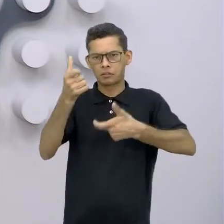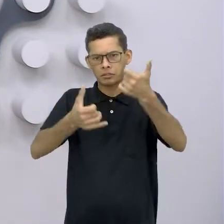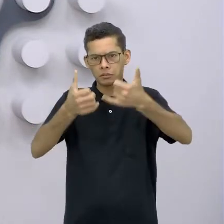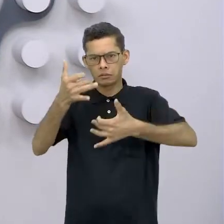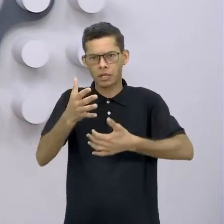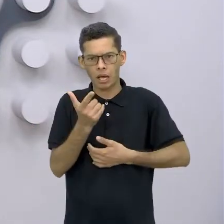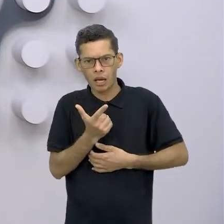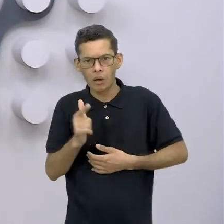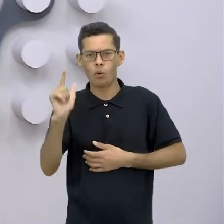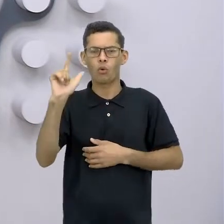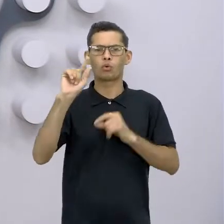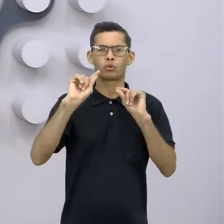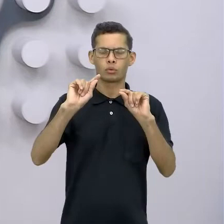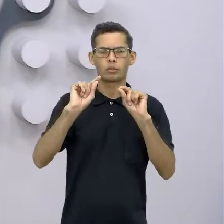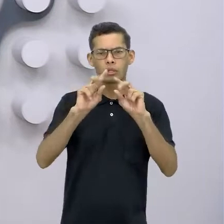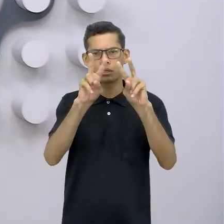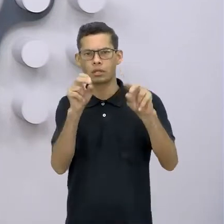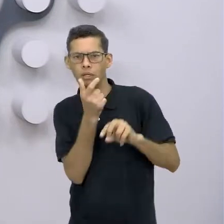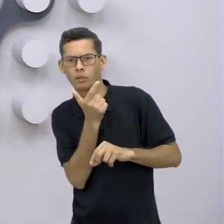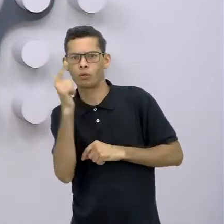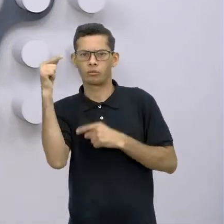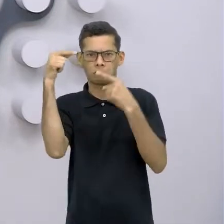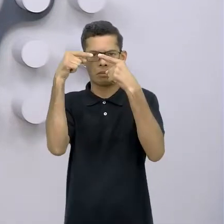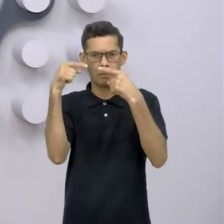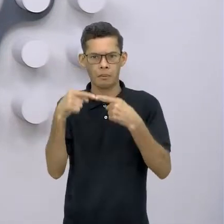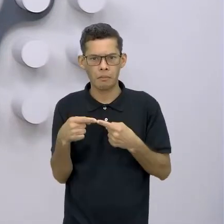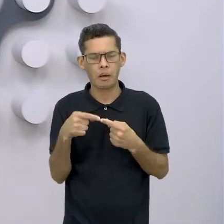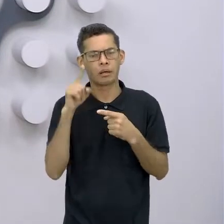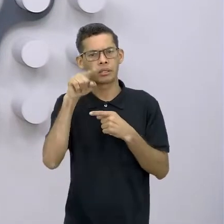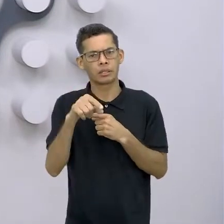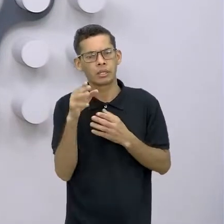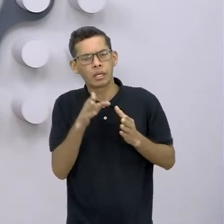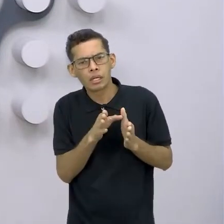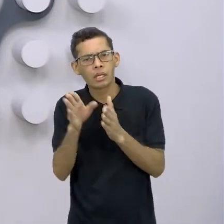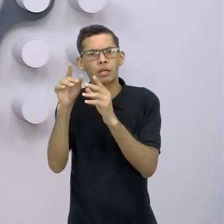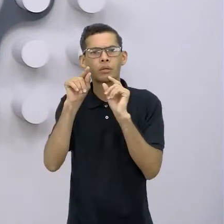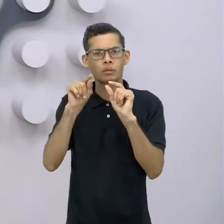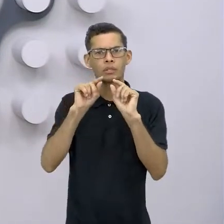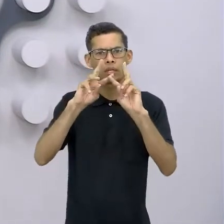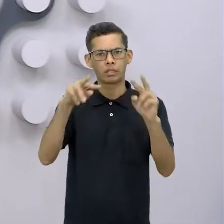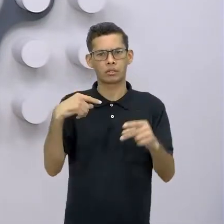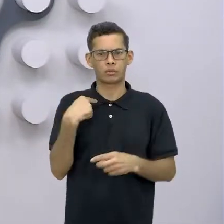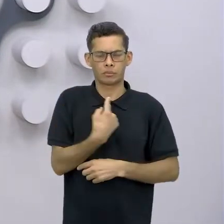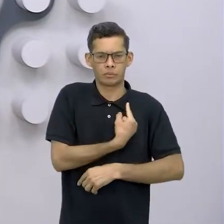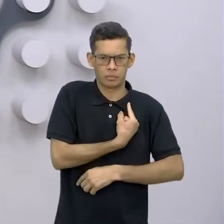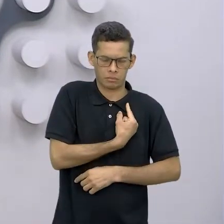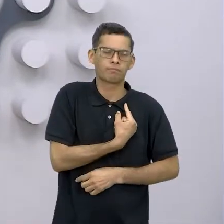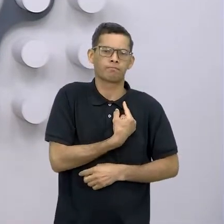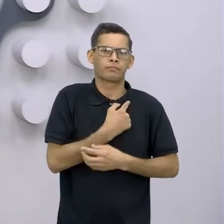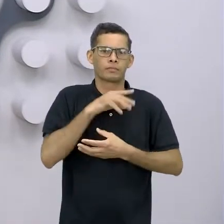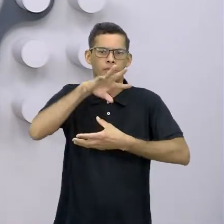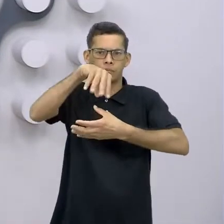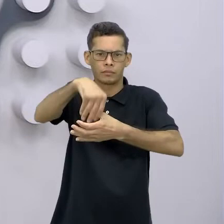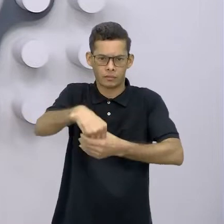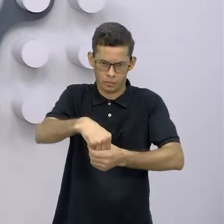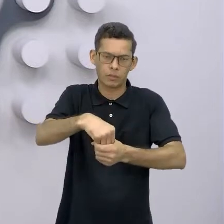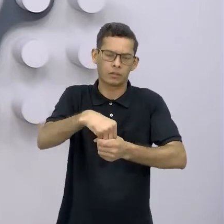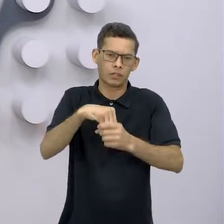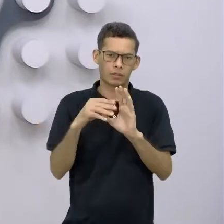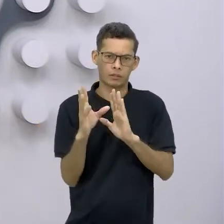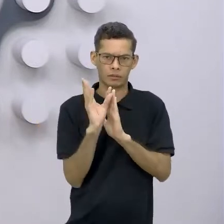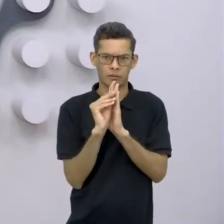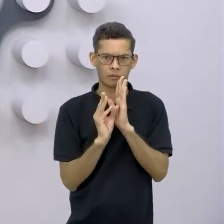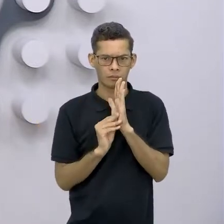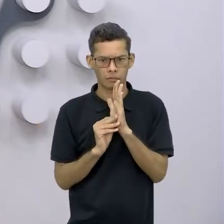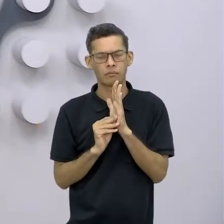questão com outro viés aqui nesse componente, que é o viés que é apropriado a gente também, que nesse componente está andando junto